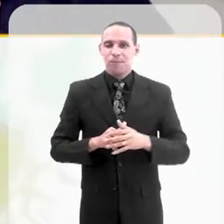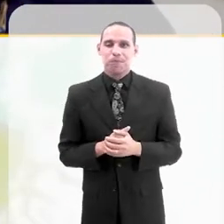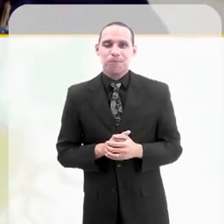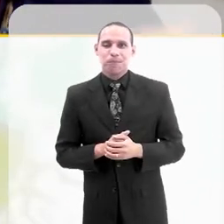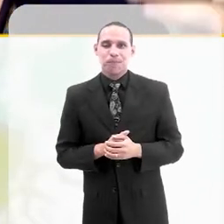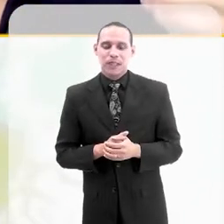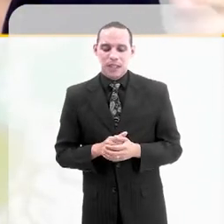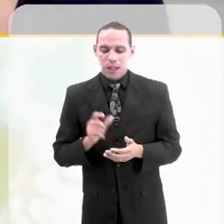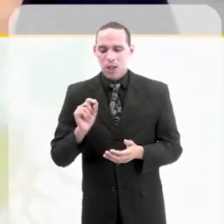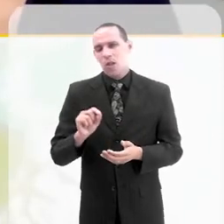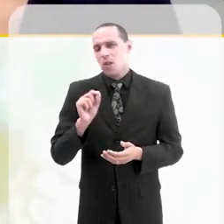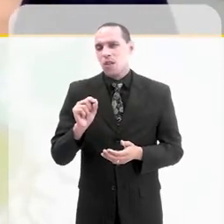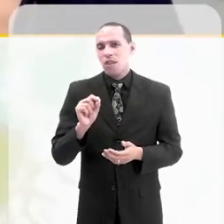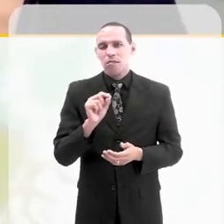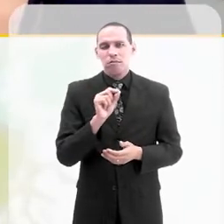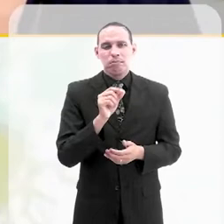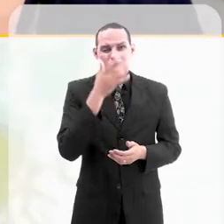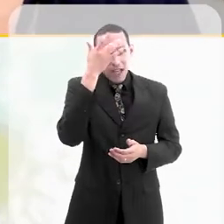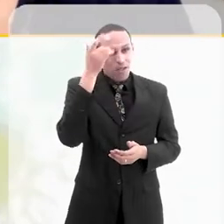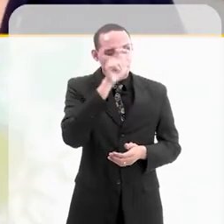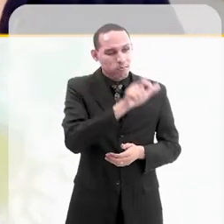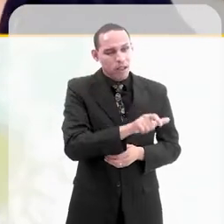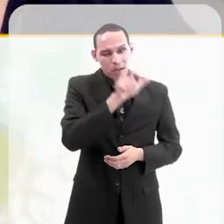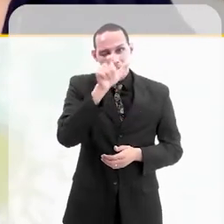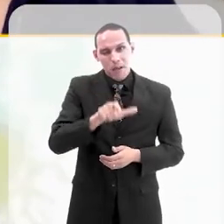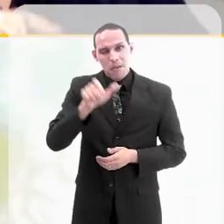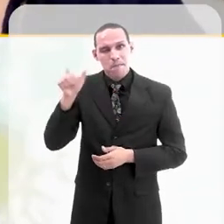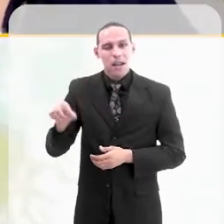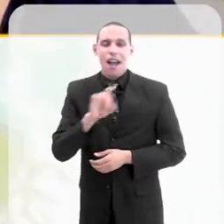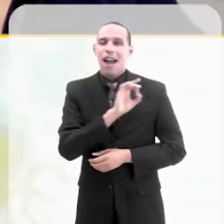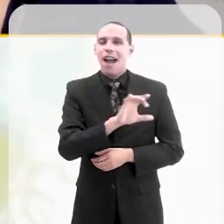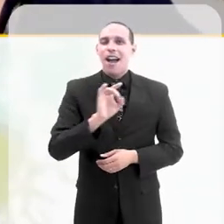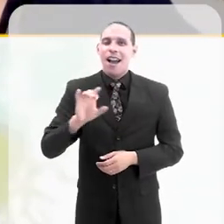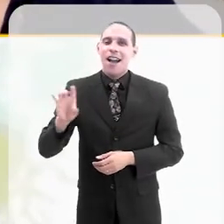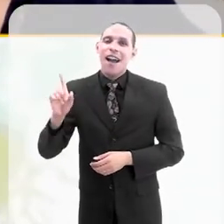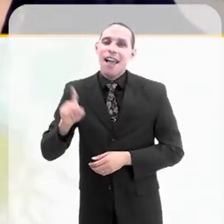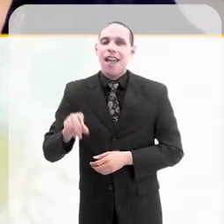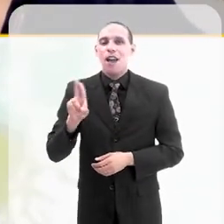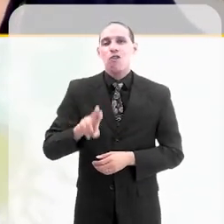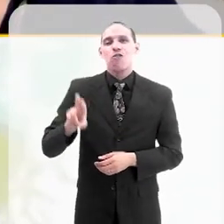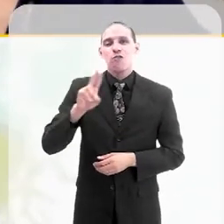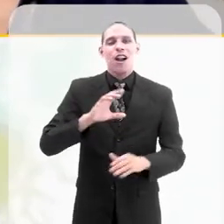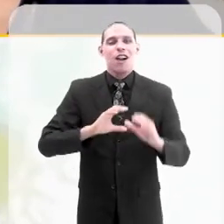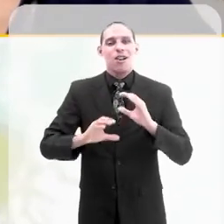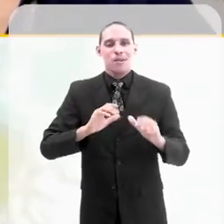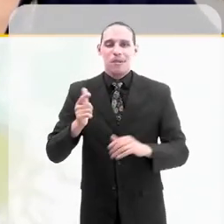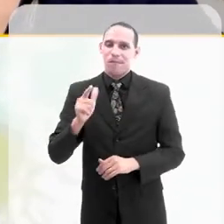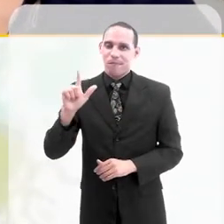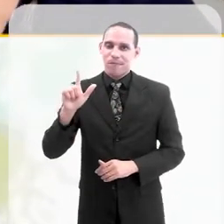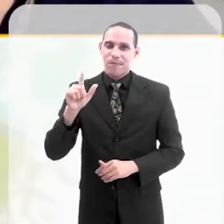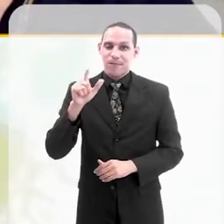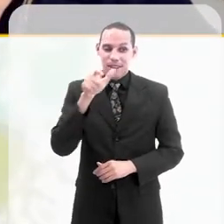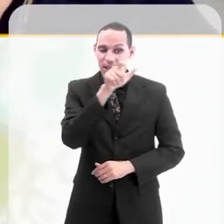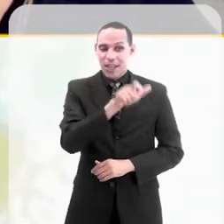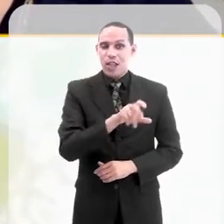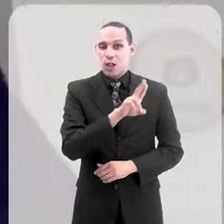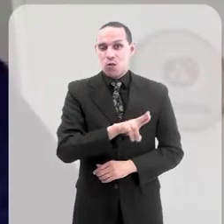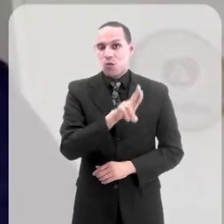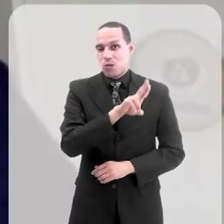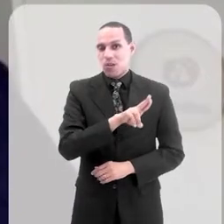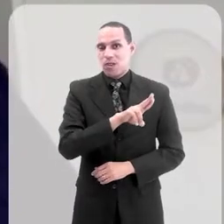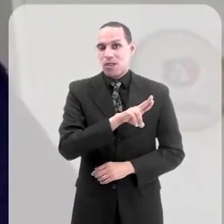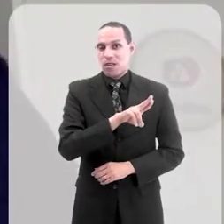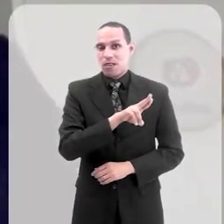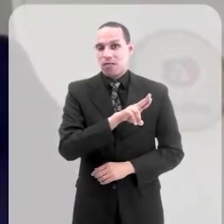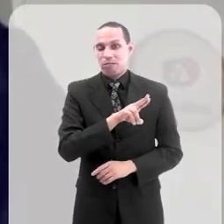depender muito de cada pessoa, de cada que a gente chama usuário de comunicação alternativa. Ele é um usuário, né? Ele